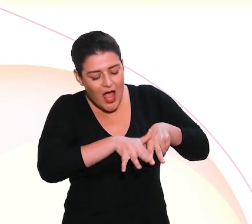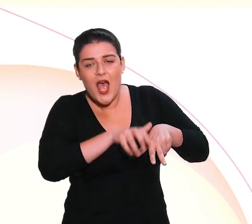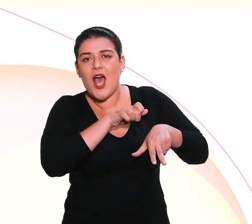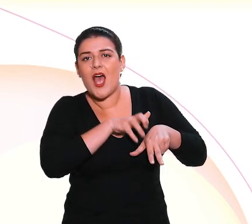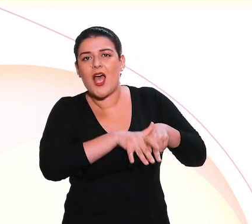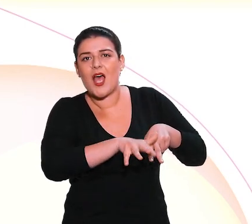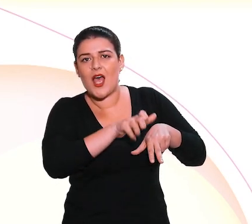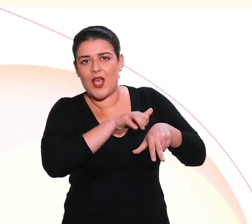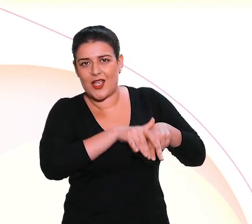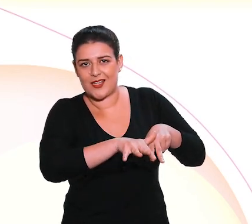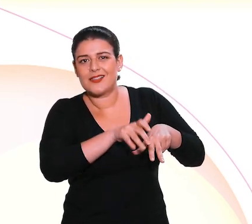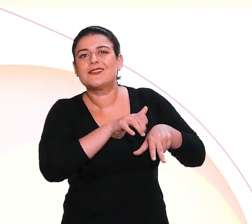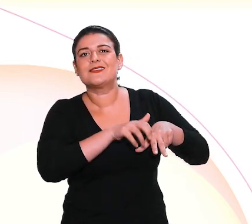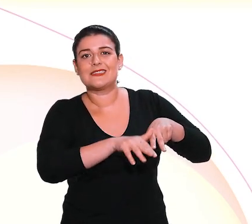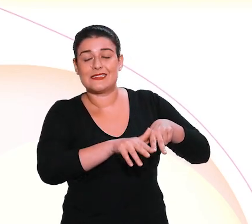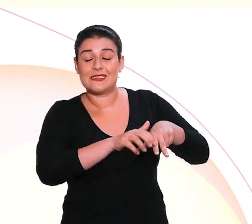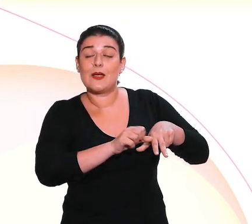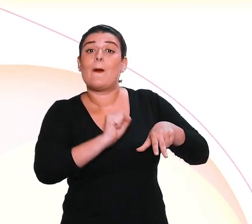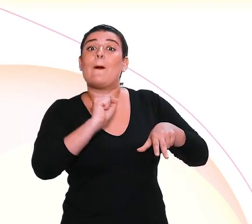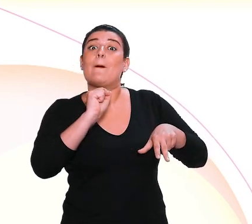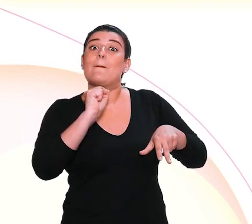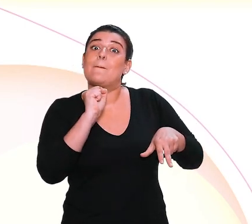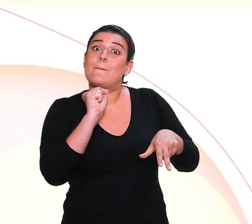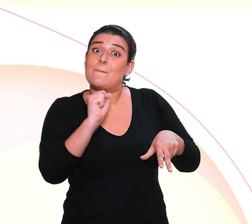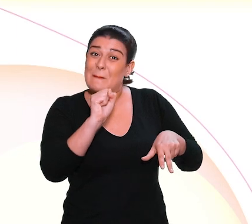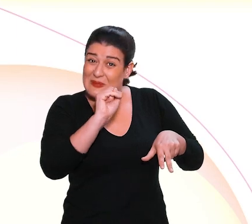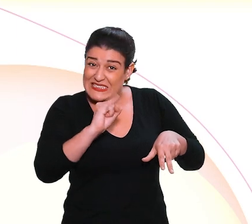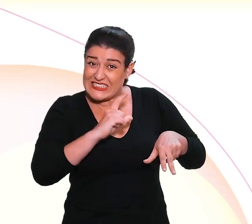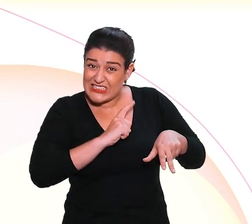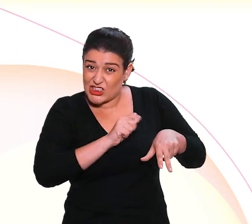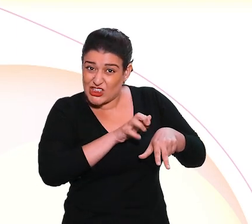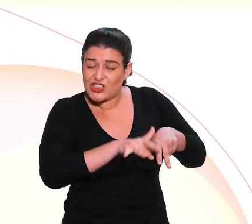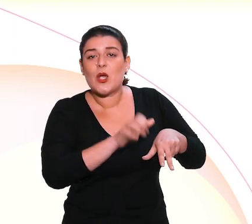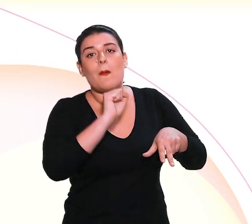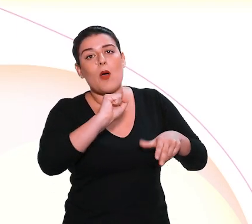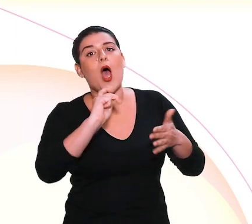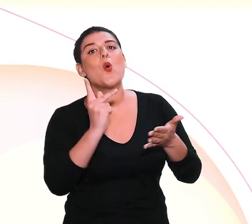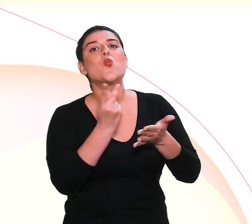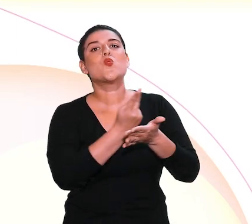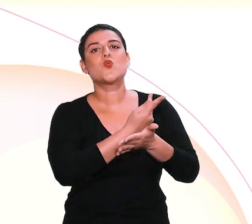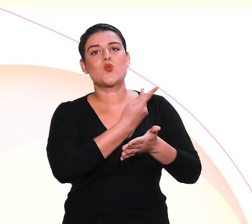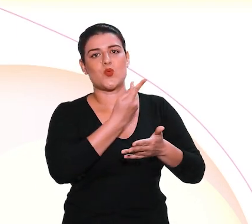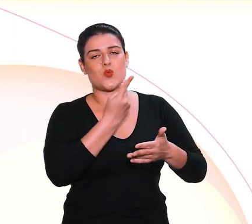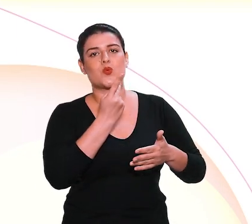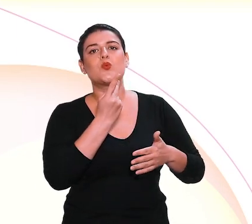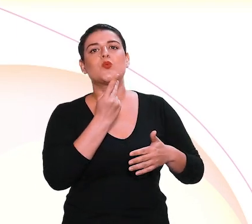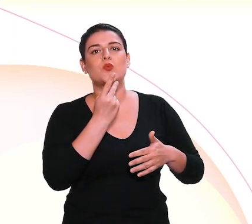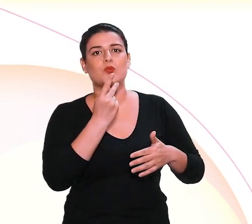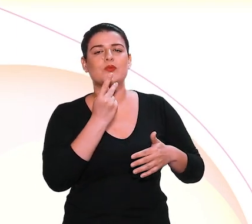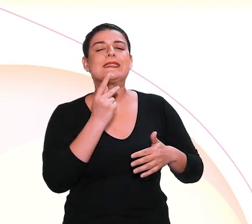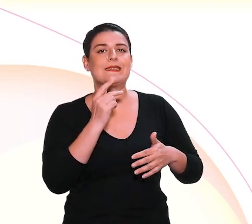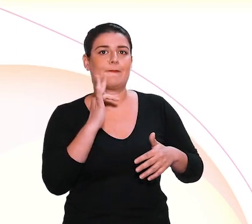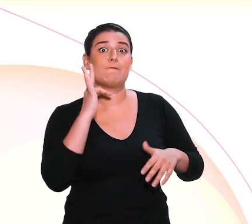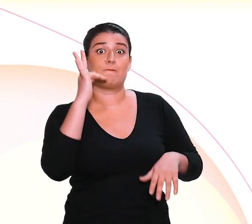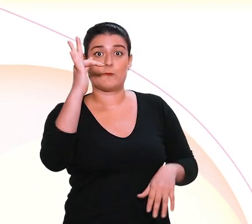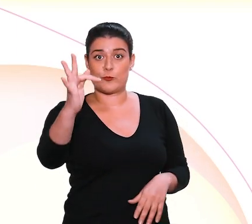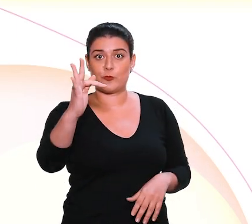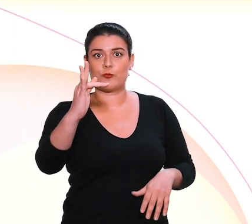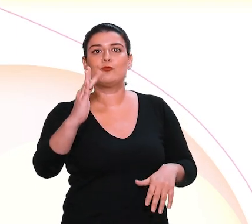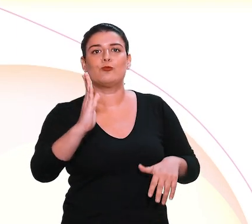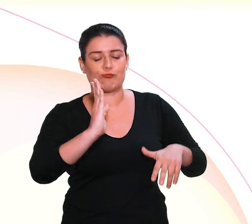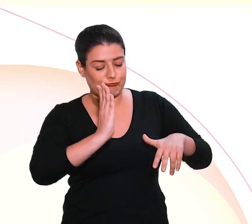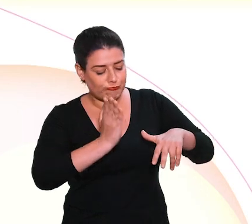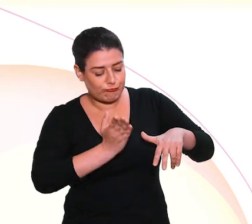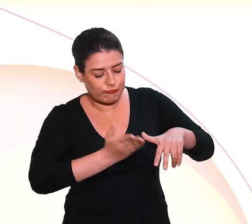problema vascular naquela área. E se tem problema vascular, ele pode ter uma propensão grande a